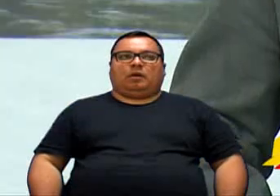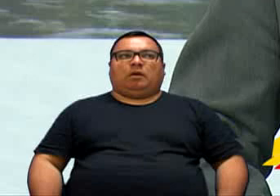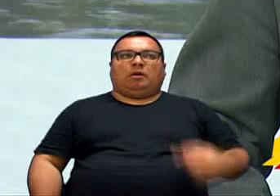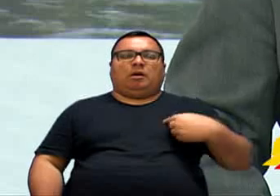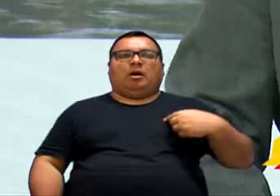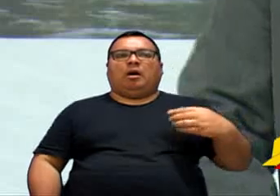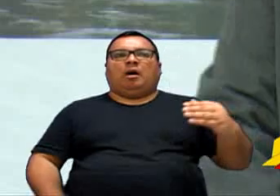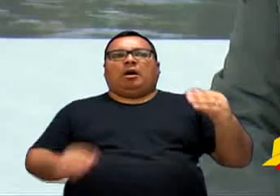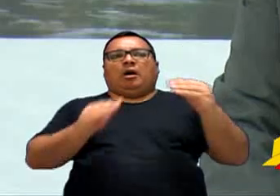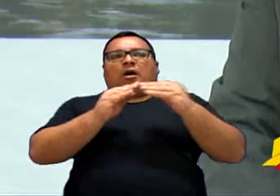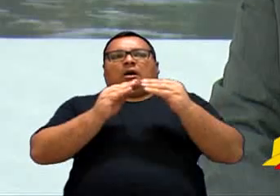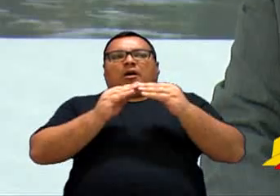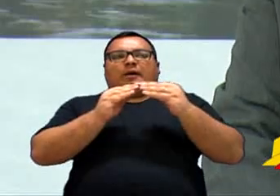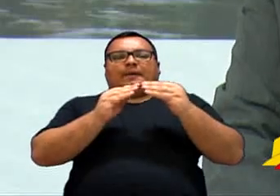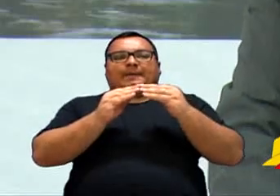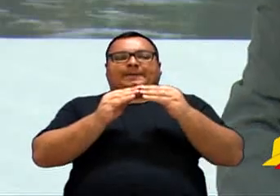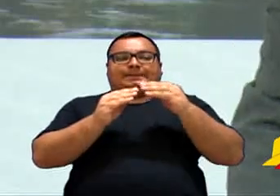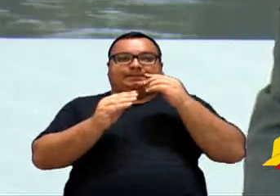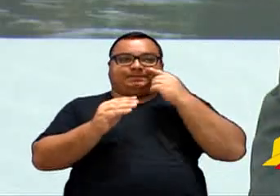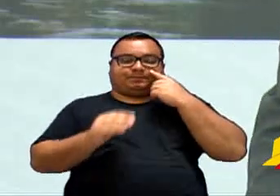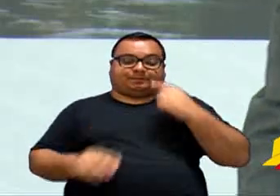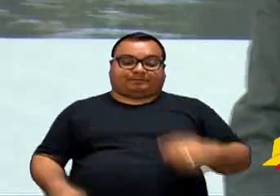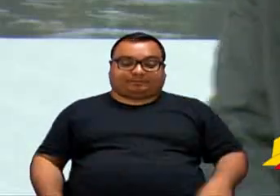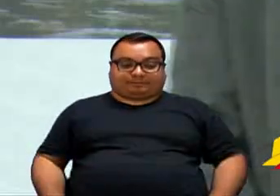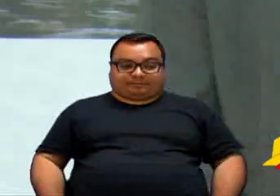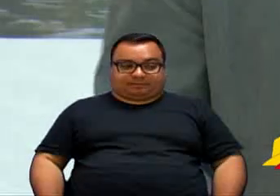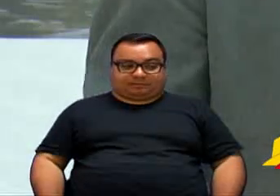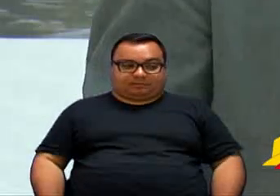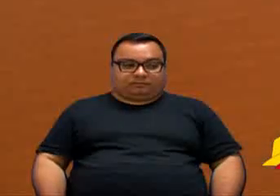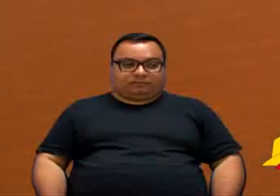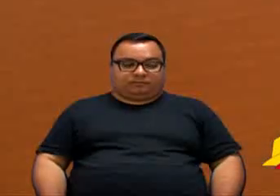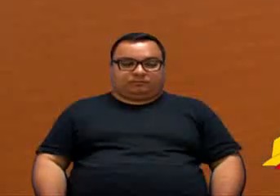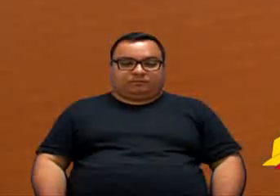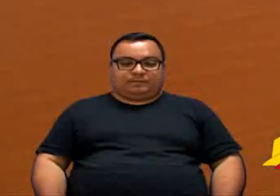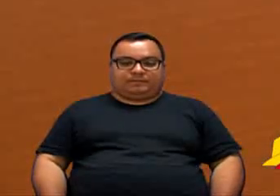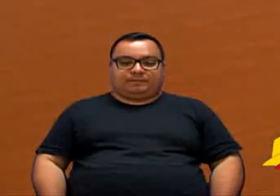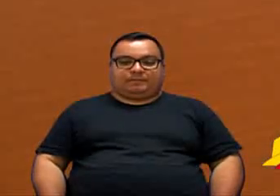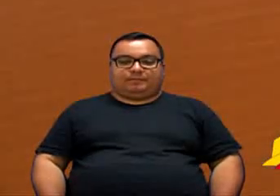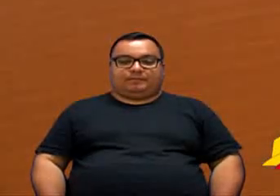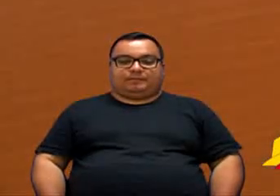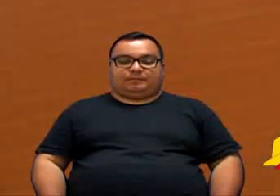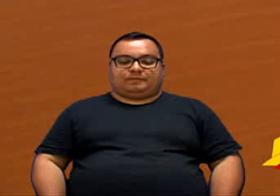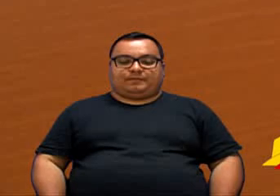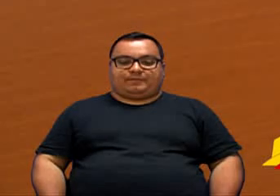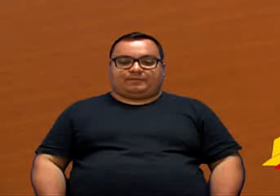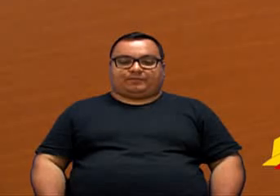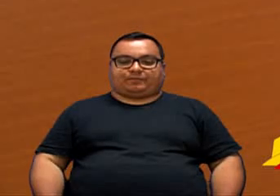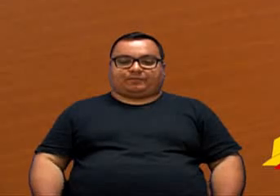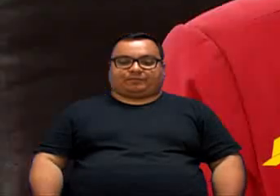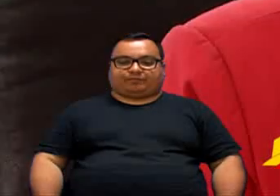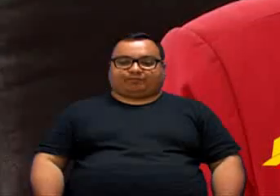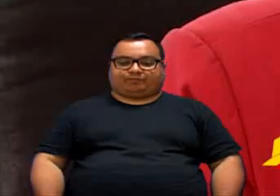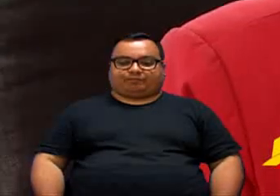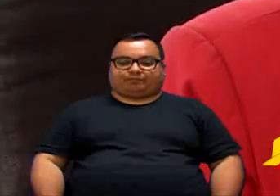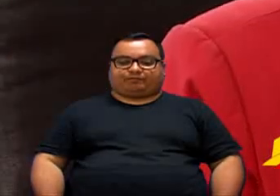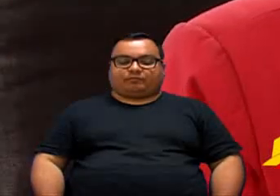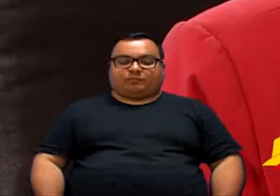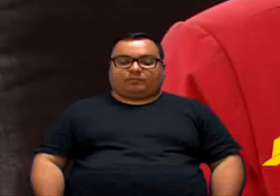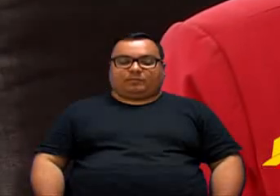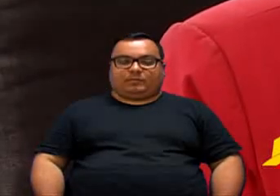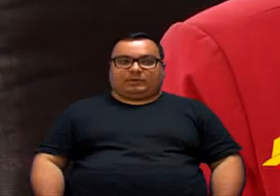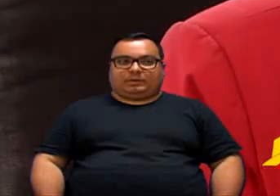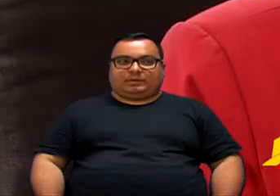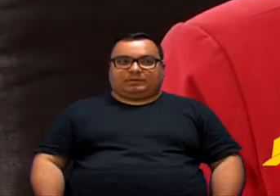Uma coisa, outra coisa é outra. Ah, obrigado, desculpa, não tinha visto. Obrigado, velho. Sim, já que a área não, é municipal. Como diria o